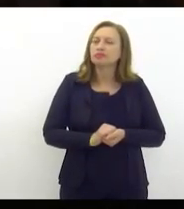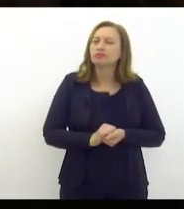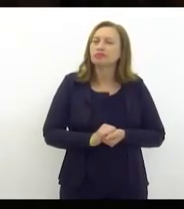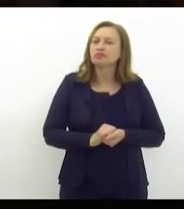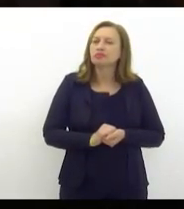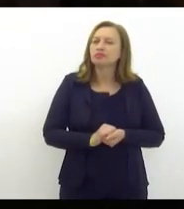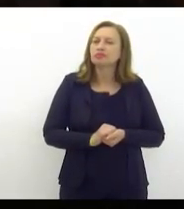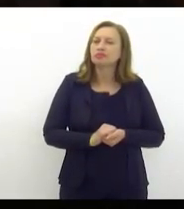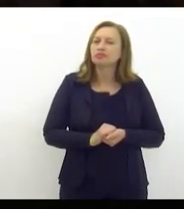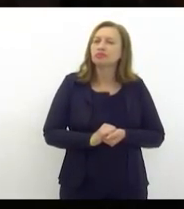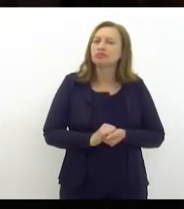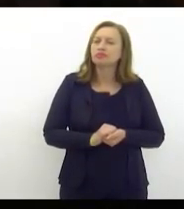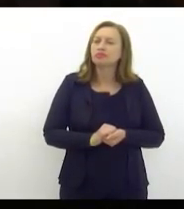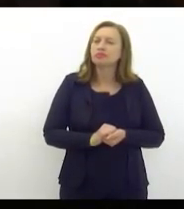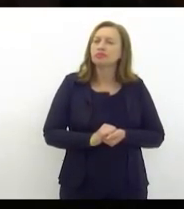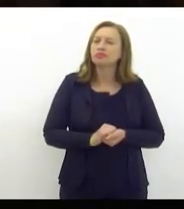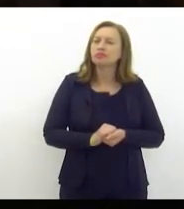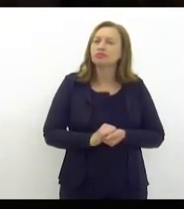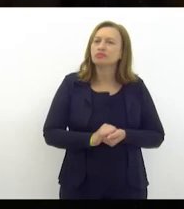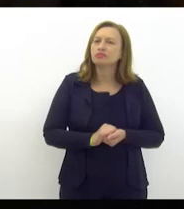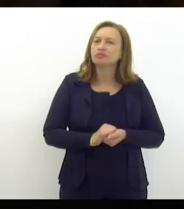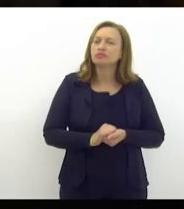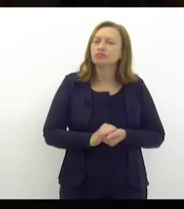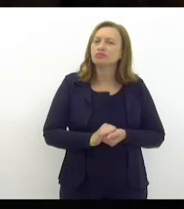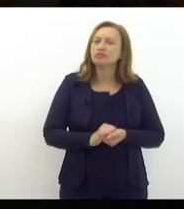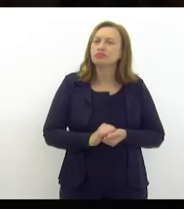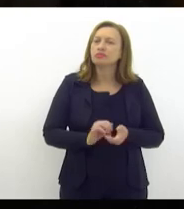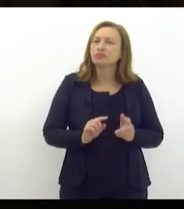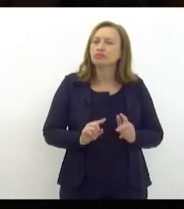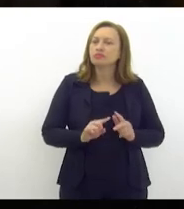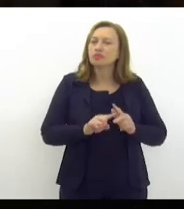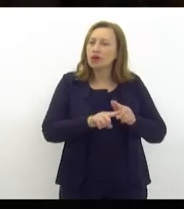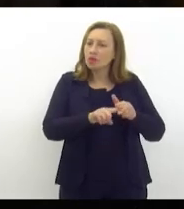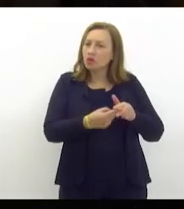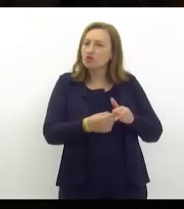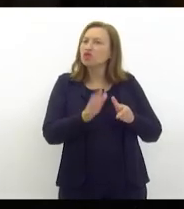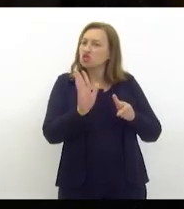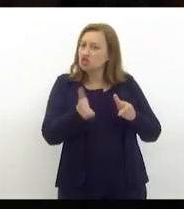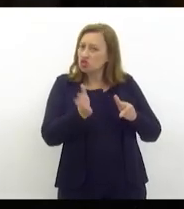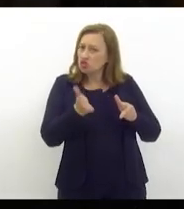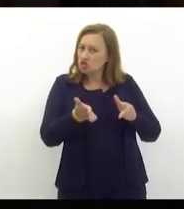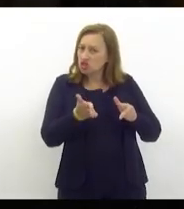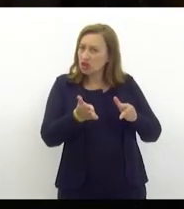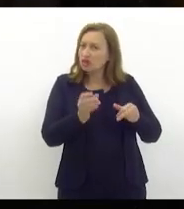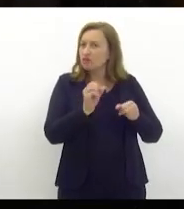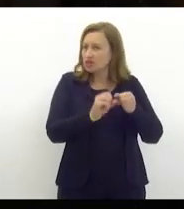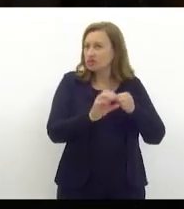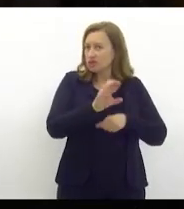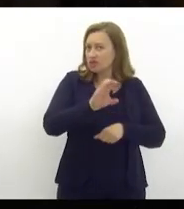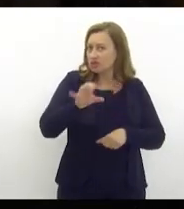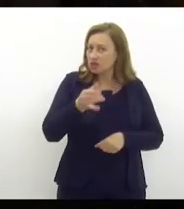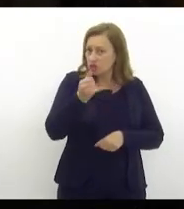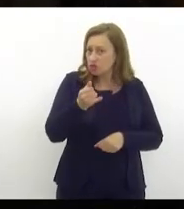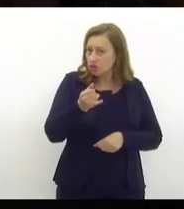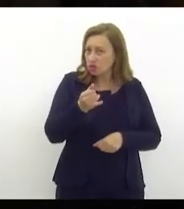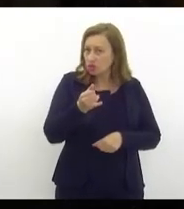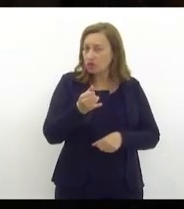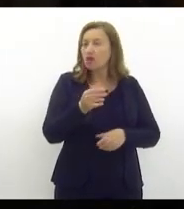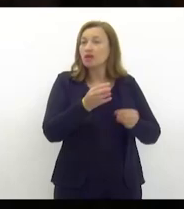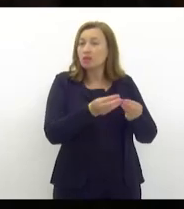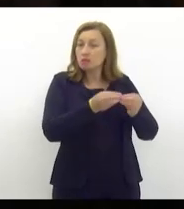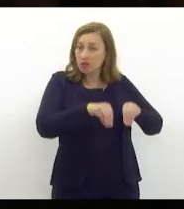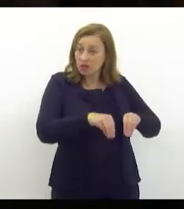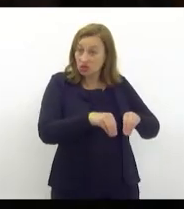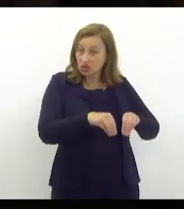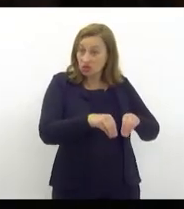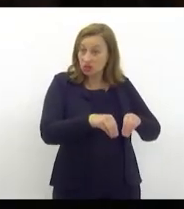diz respeito à modificação que já produzimos na CCJ, que vai ficar prejudicada pela